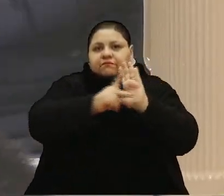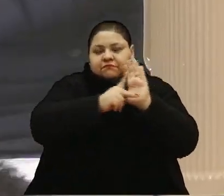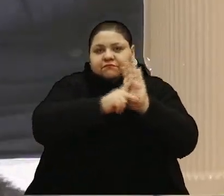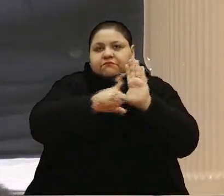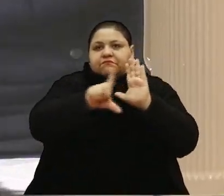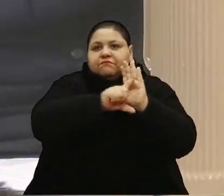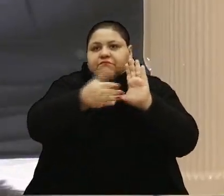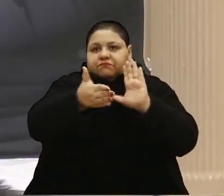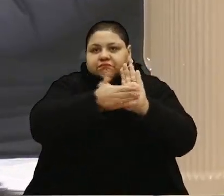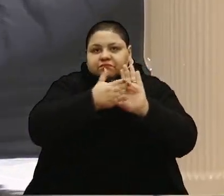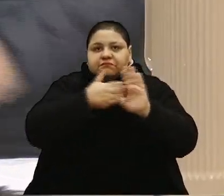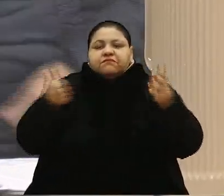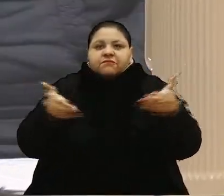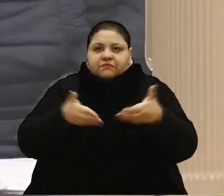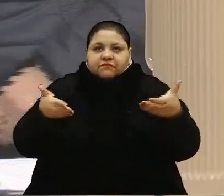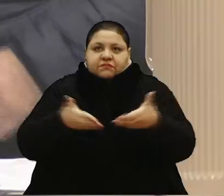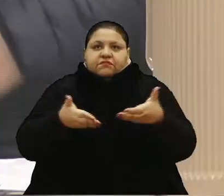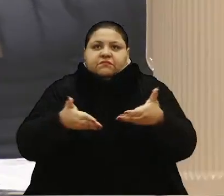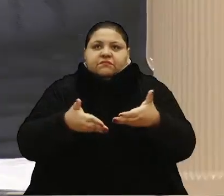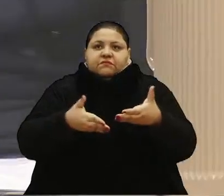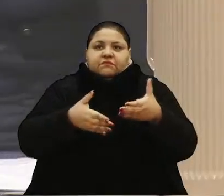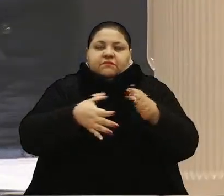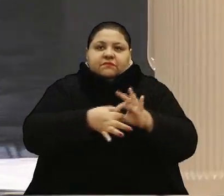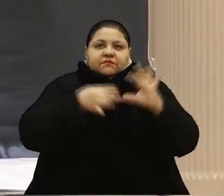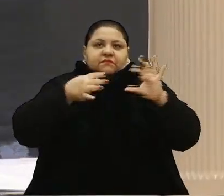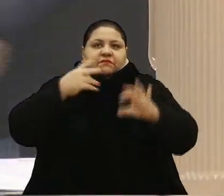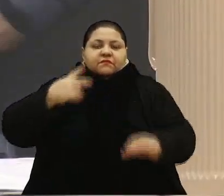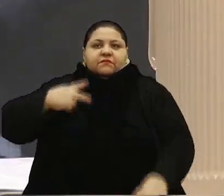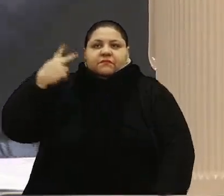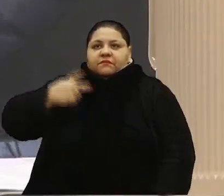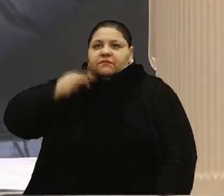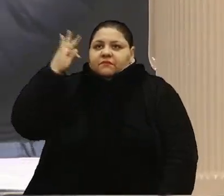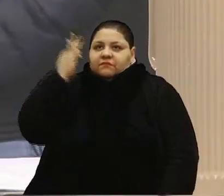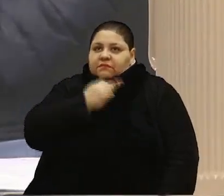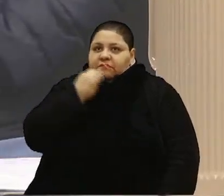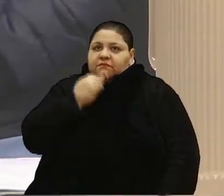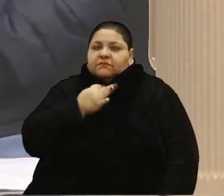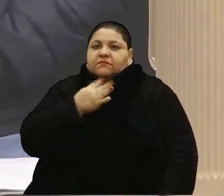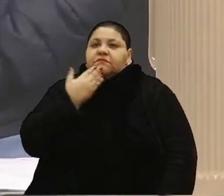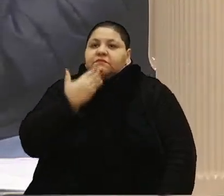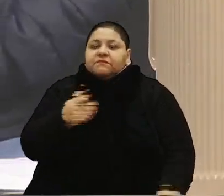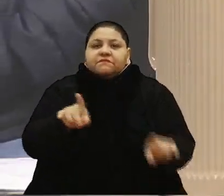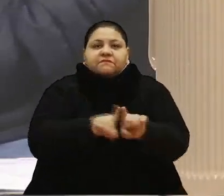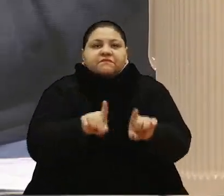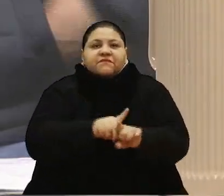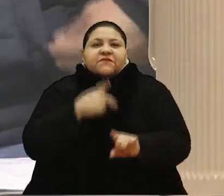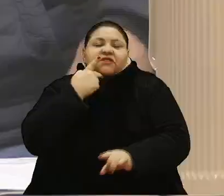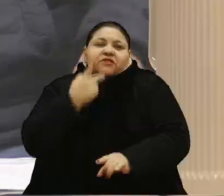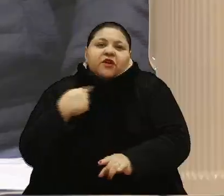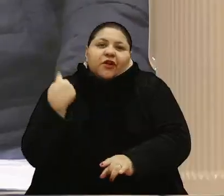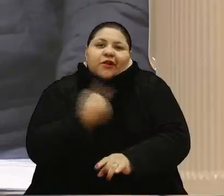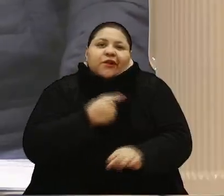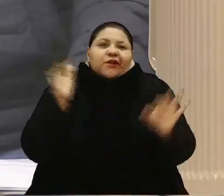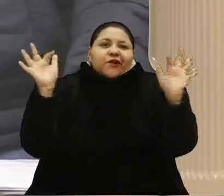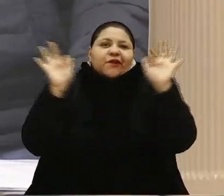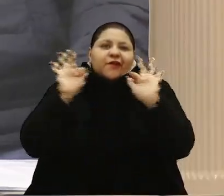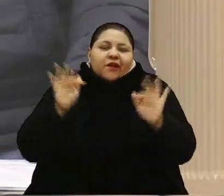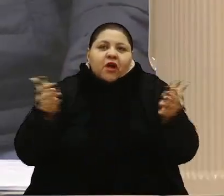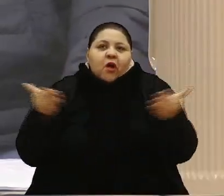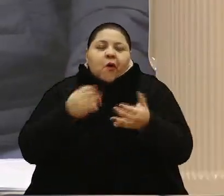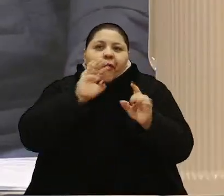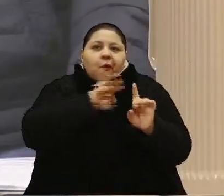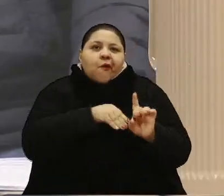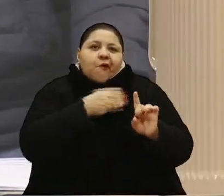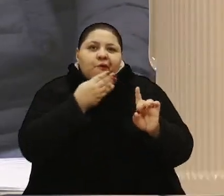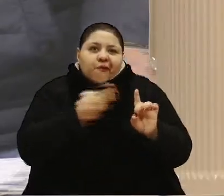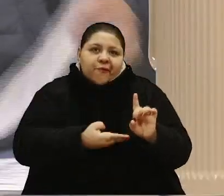lei protocolado agora, que foi desarquivado do projeto da vereadora Tati, desse encaminhamento também, e dizer da nossa alegria de poder homenagear